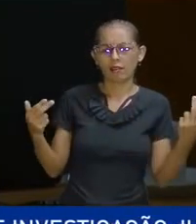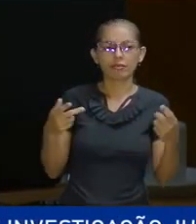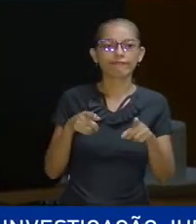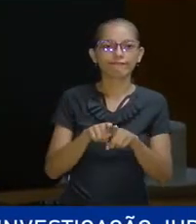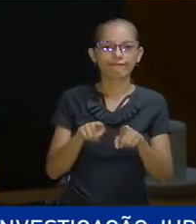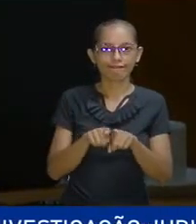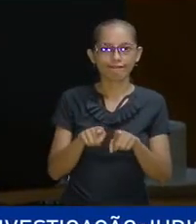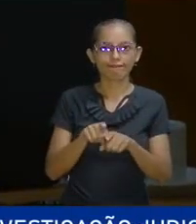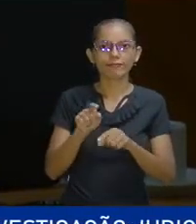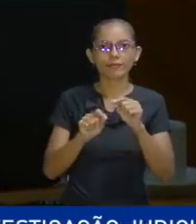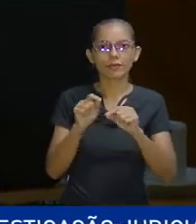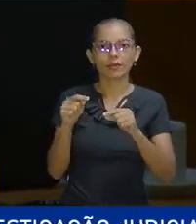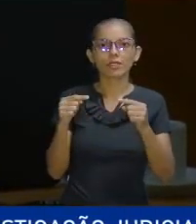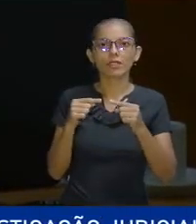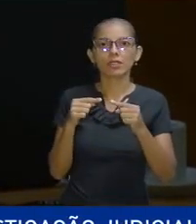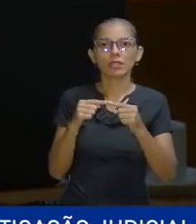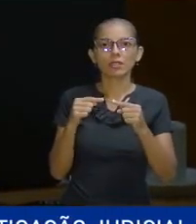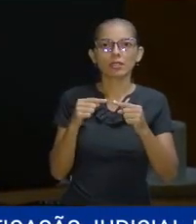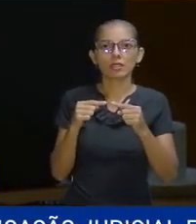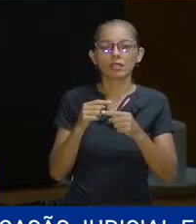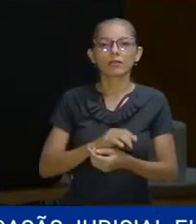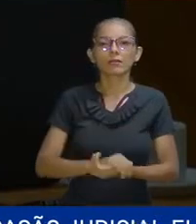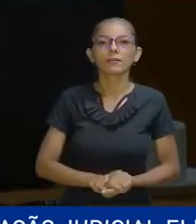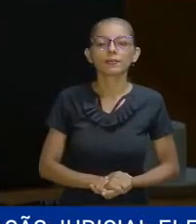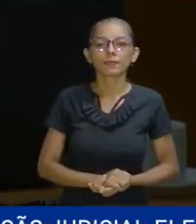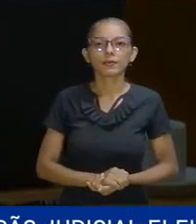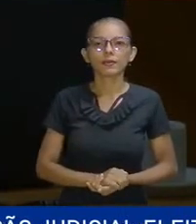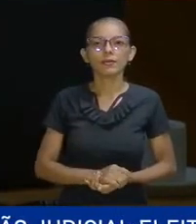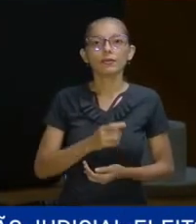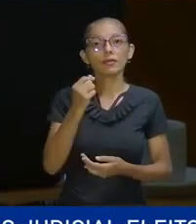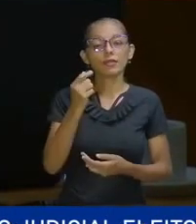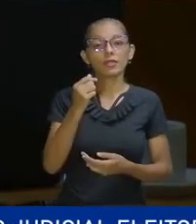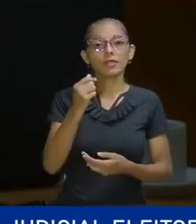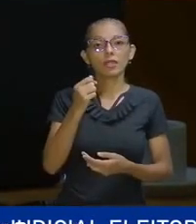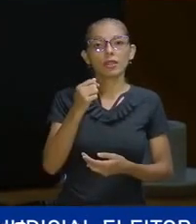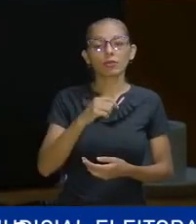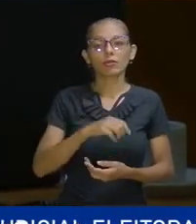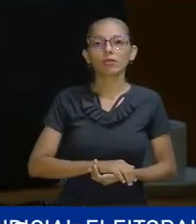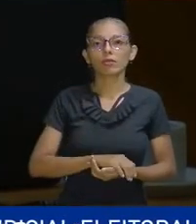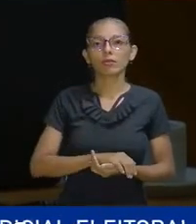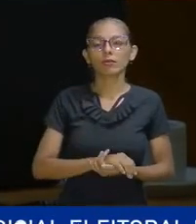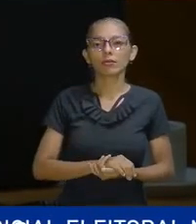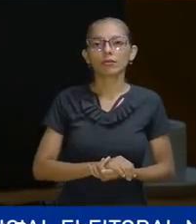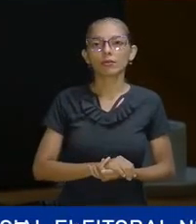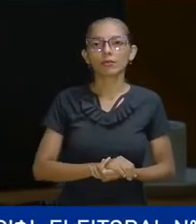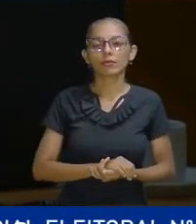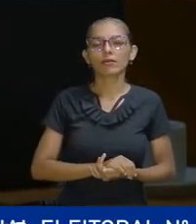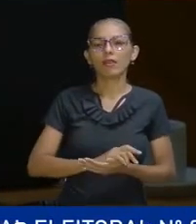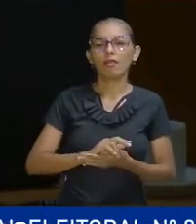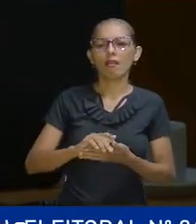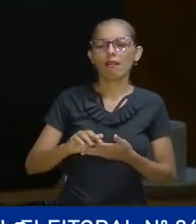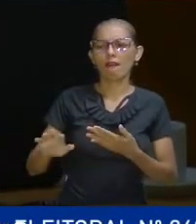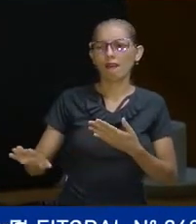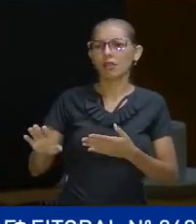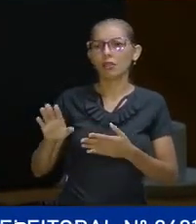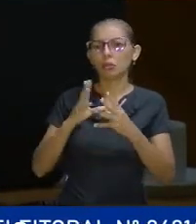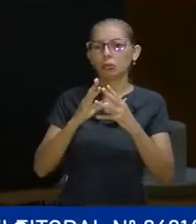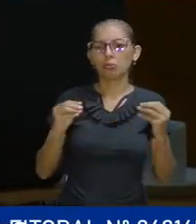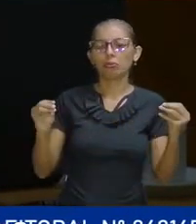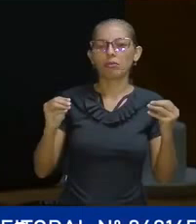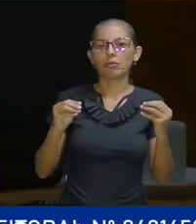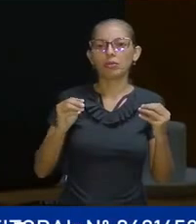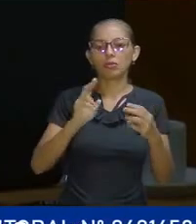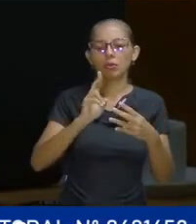que teriam sido desviados do município de Mazagão e que teriam sido pagos a pessoas nomeadas, como Daniele, Aline